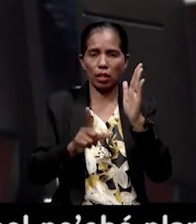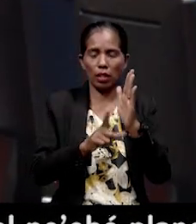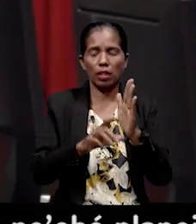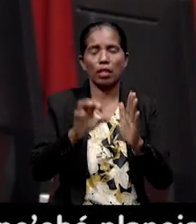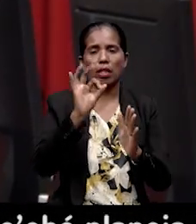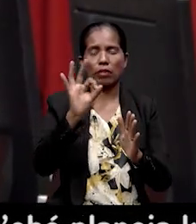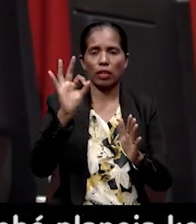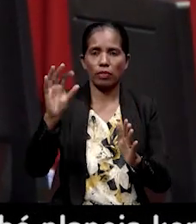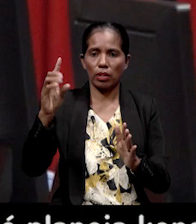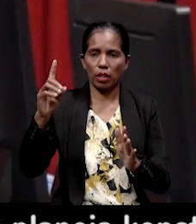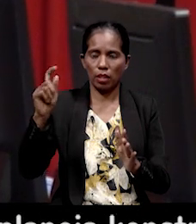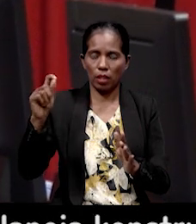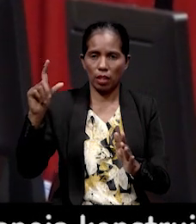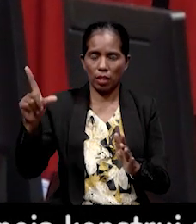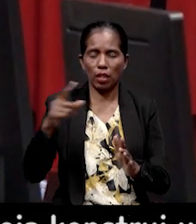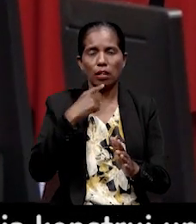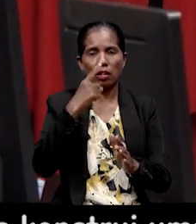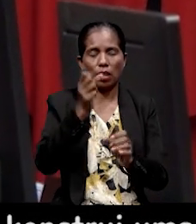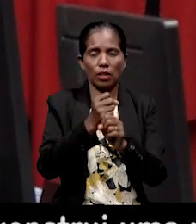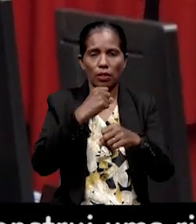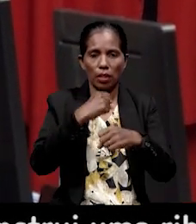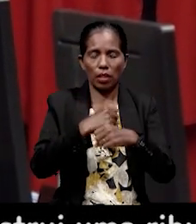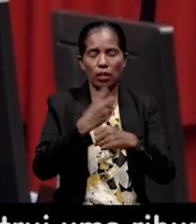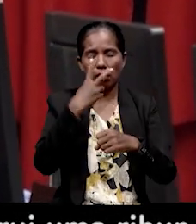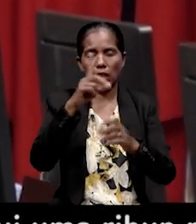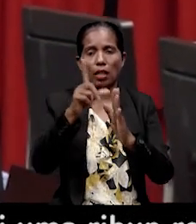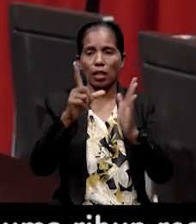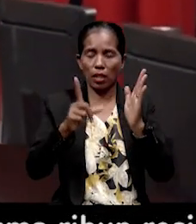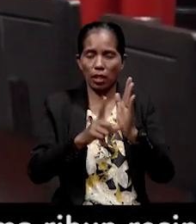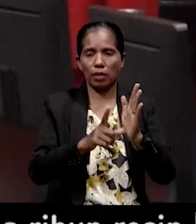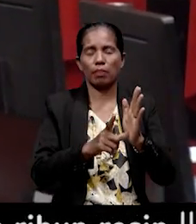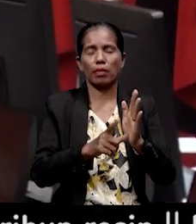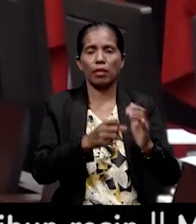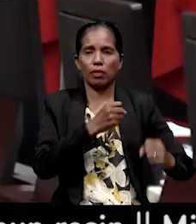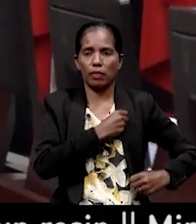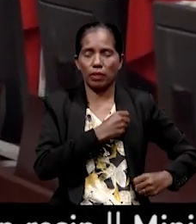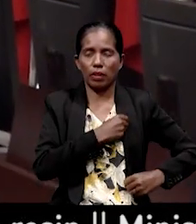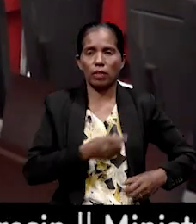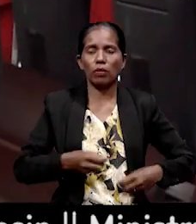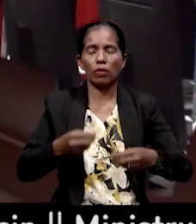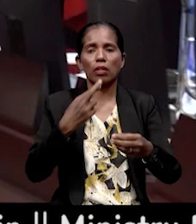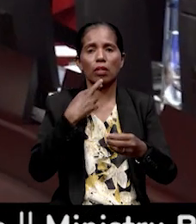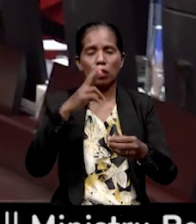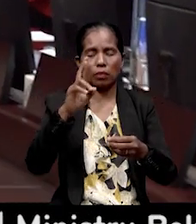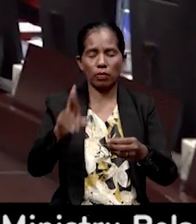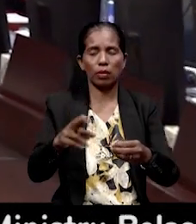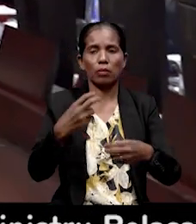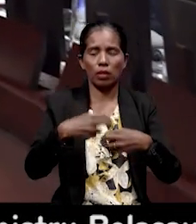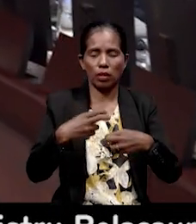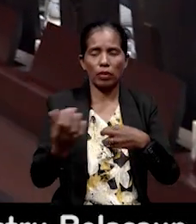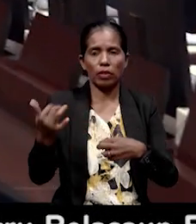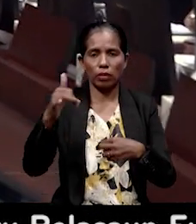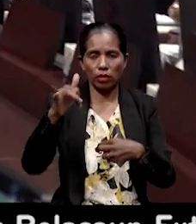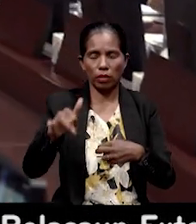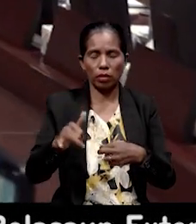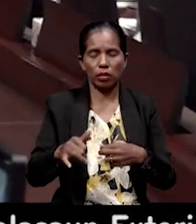Nian. Projeto decreto-lei né, atual reforma orgânica Forças Armadas Nian, nebe permite a tua resposta adequada ba desafio sira, nomissão